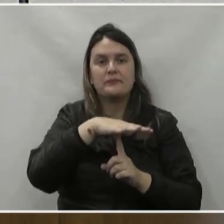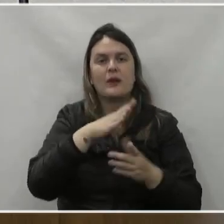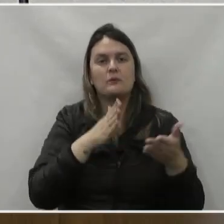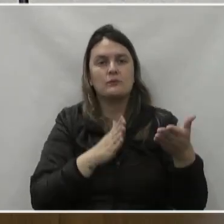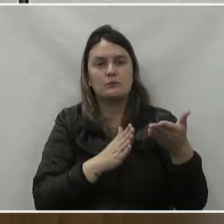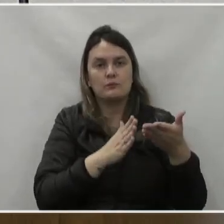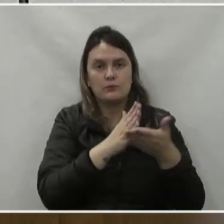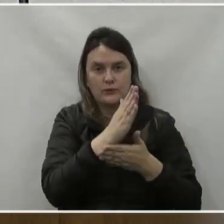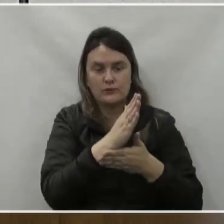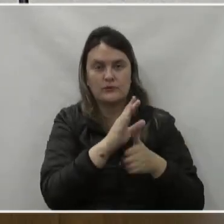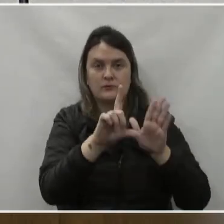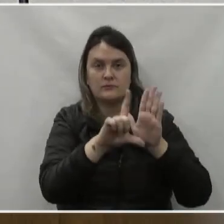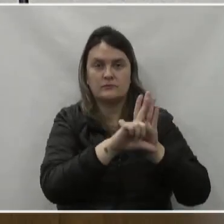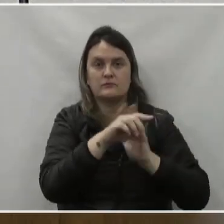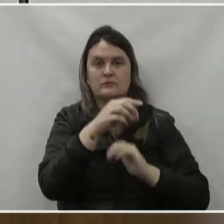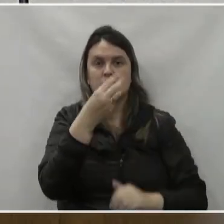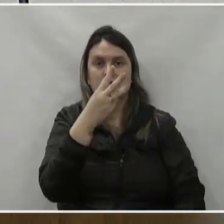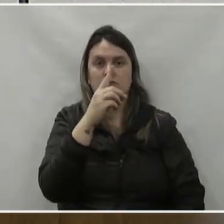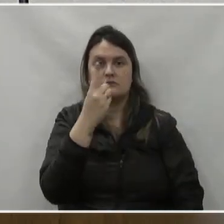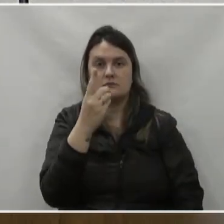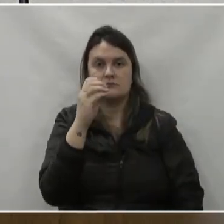aprovou Lei número